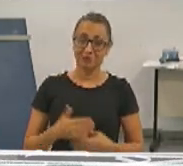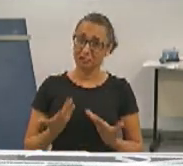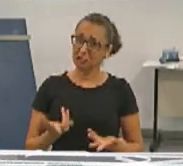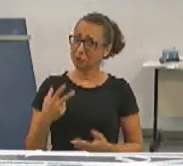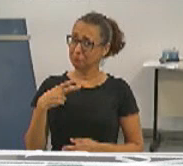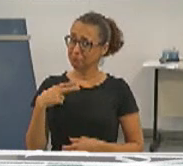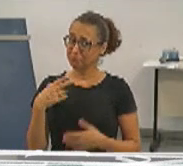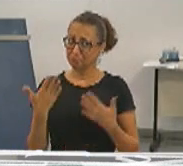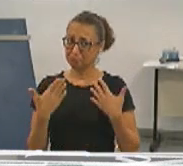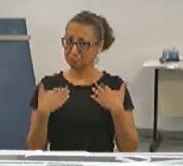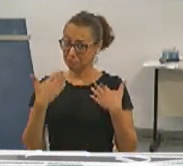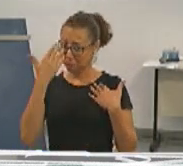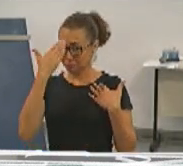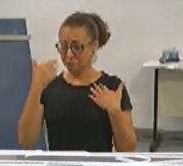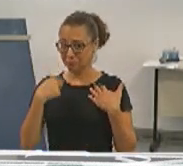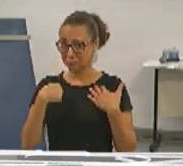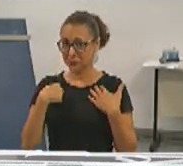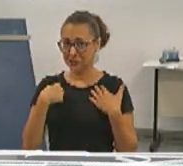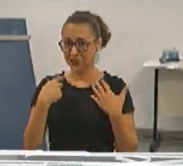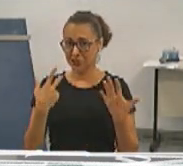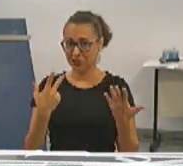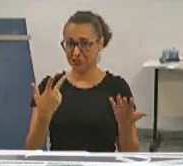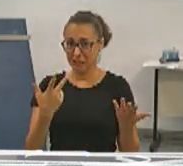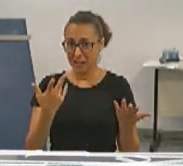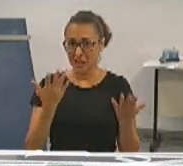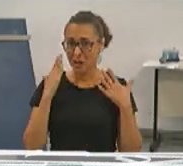dou muita atenção